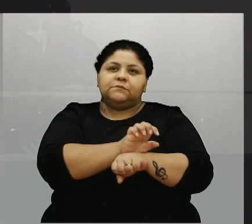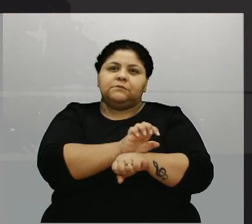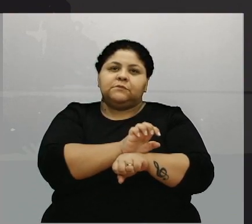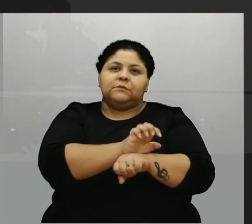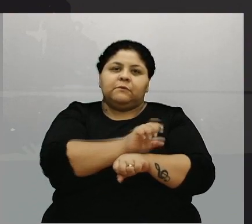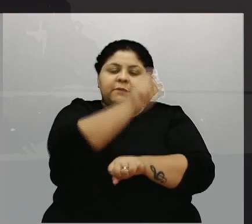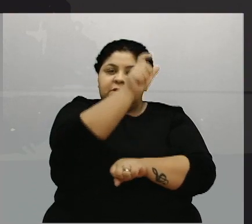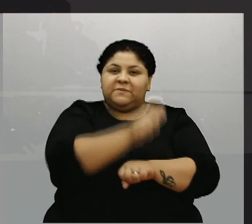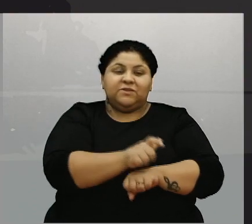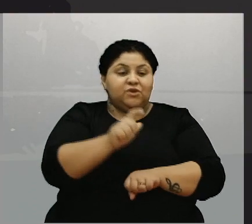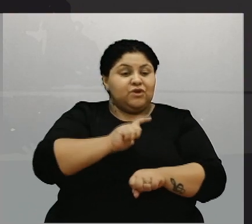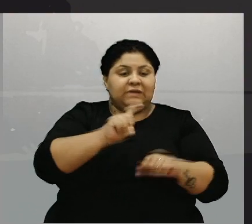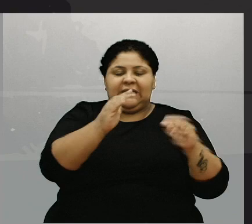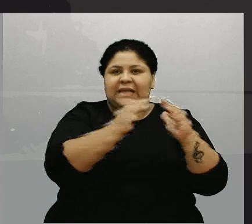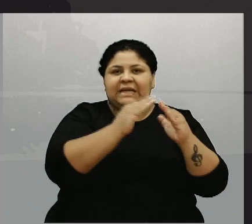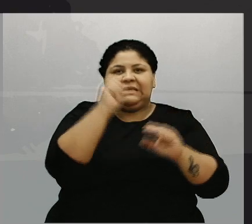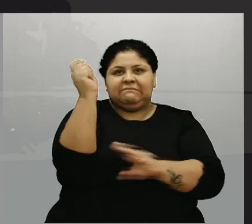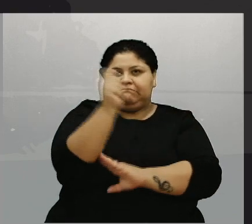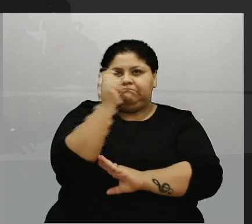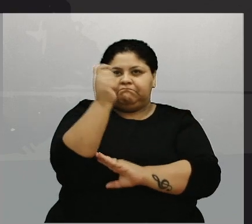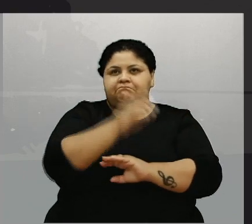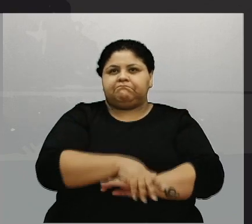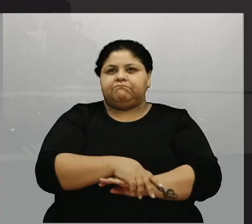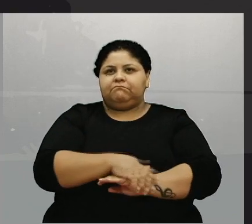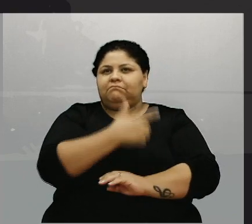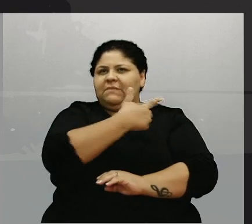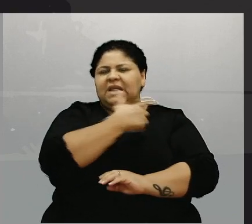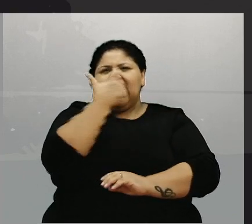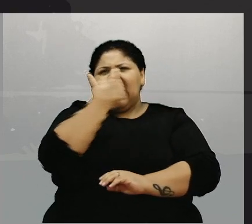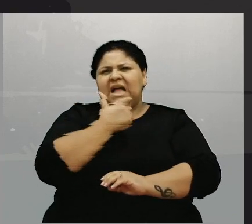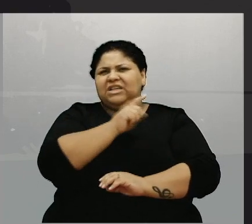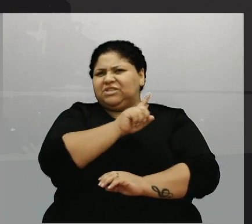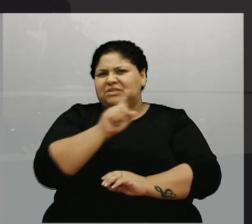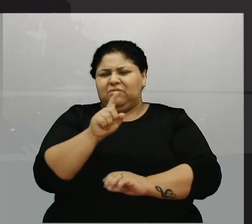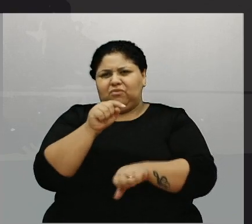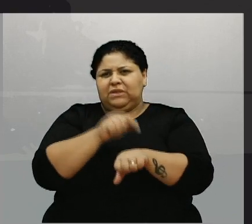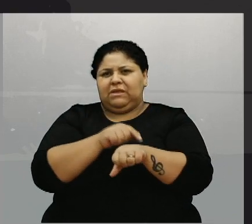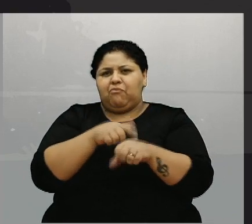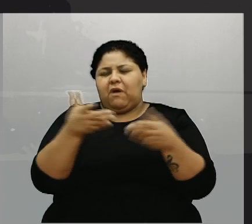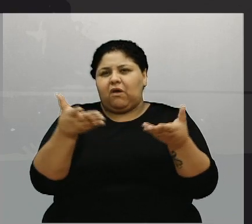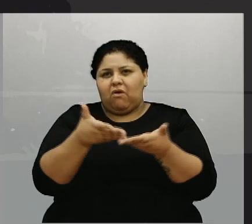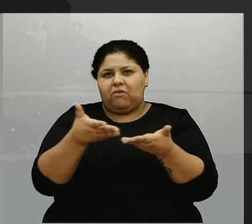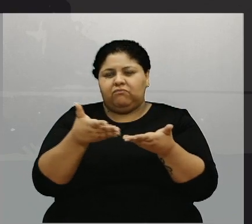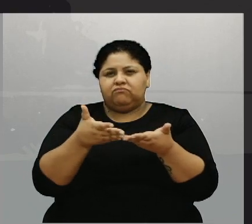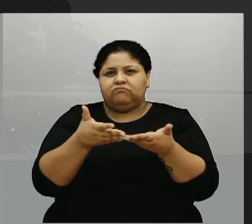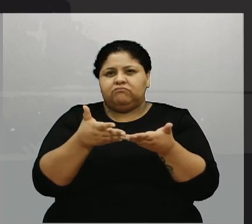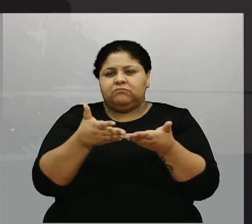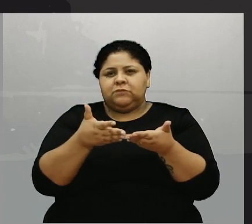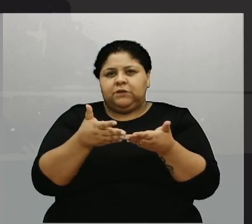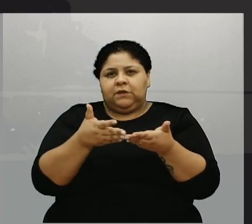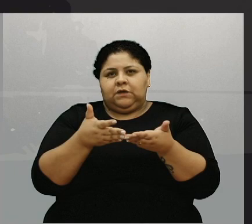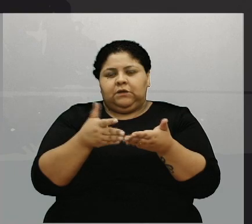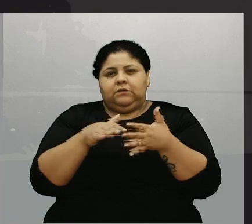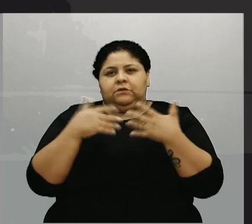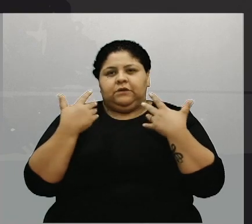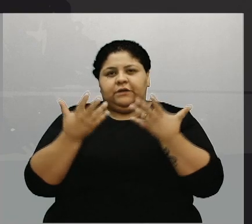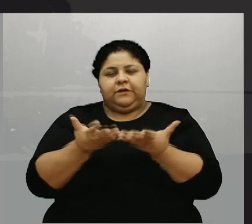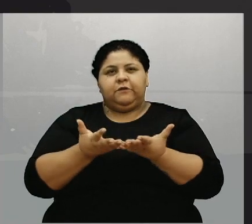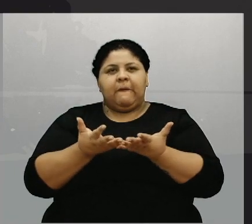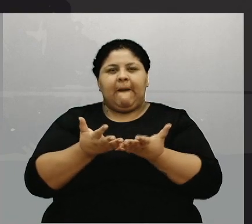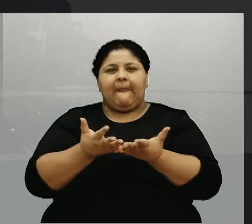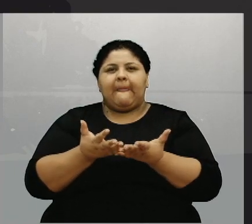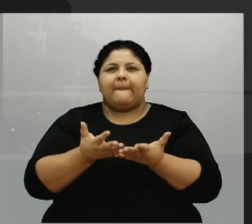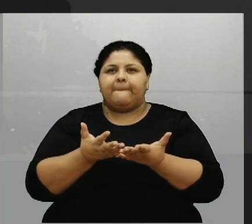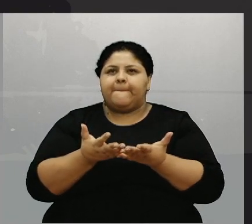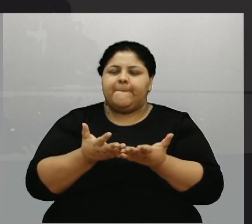Rio Grande do Sul. Acho que não vai ser possível o tempo agora. Daí, vereador Felipe, tu me dá